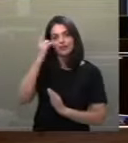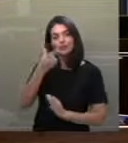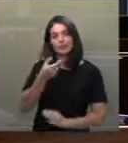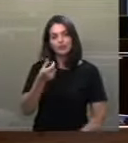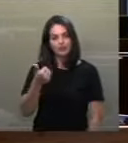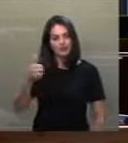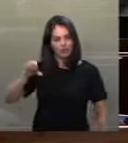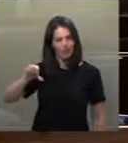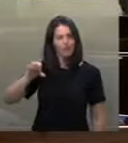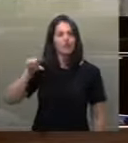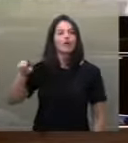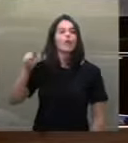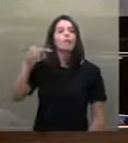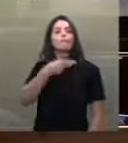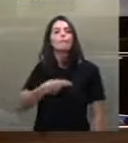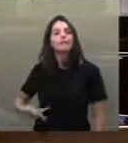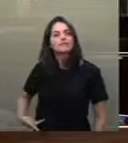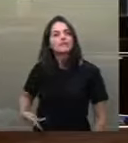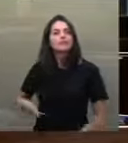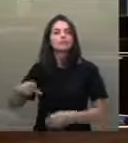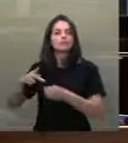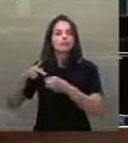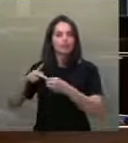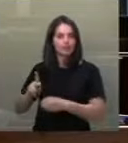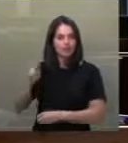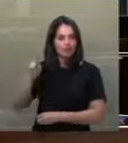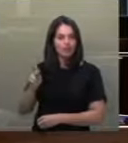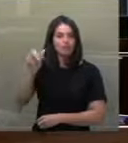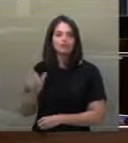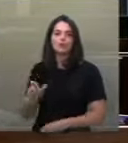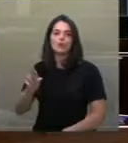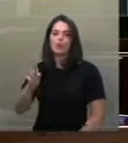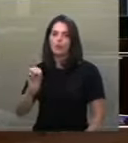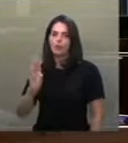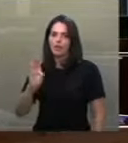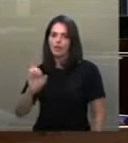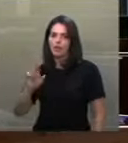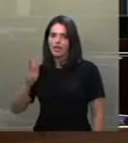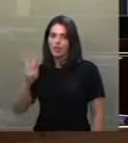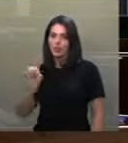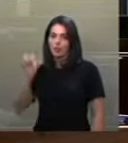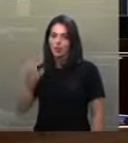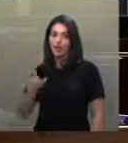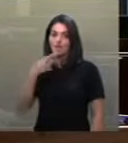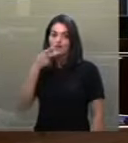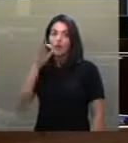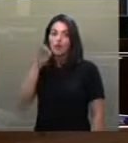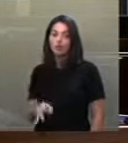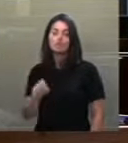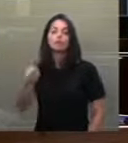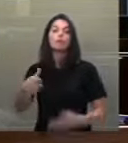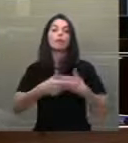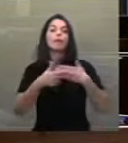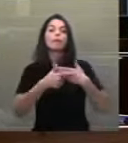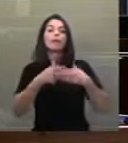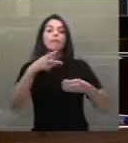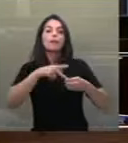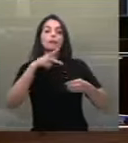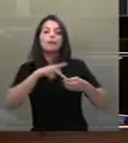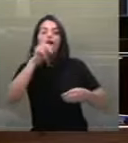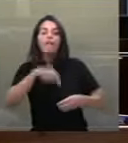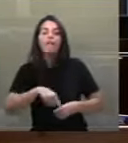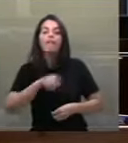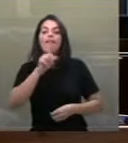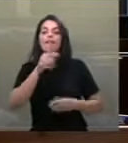o presidente da empresa, o então presidente da empresa, Roberto Castelo Branco, afirmou que o papel da Petrobras em prol do Brasil deveria ser o de